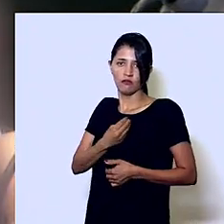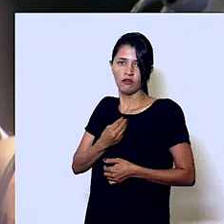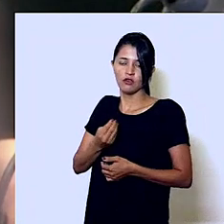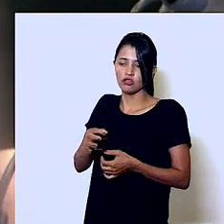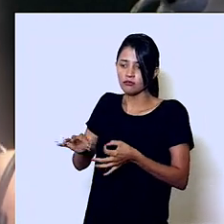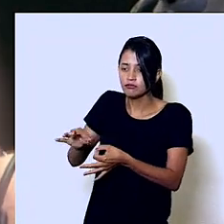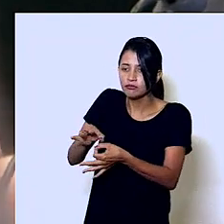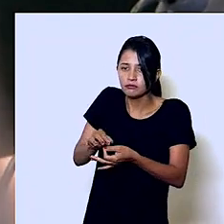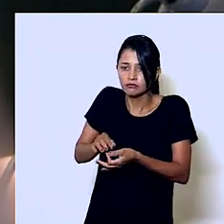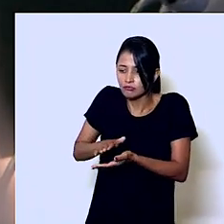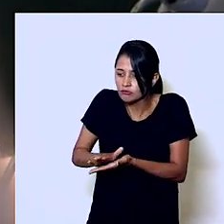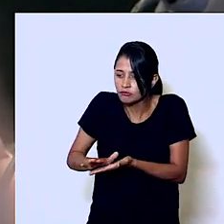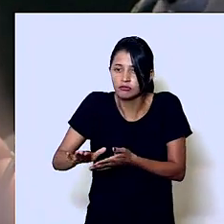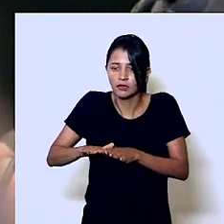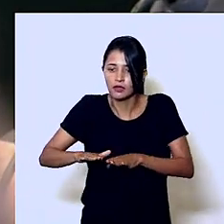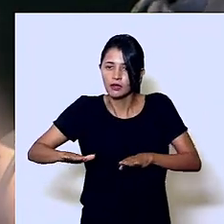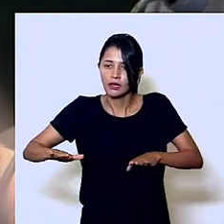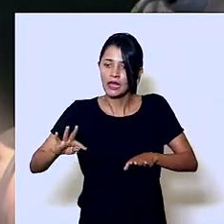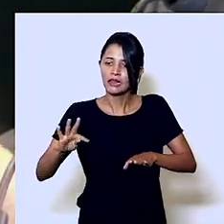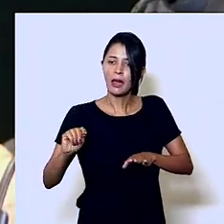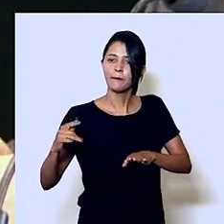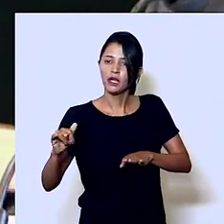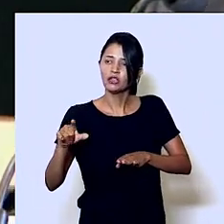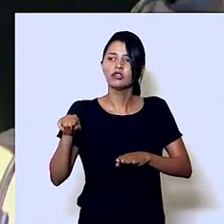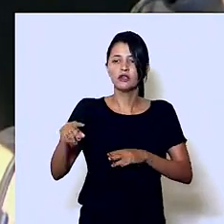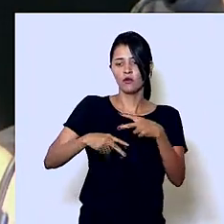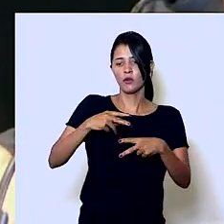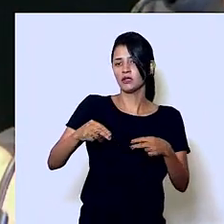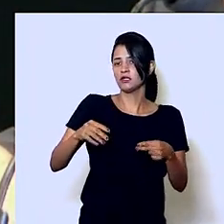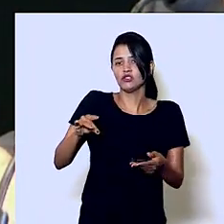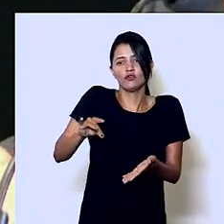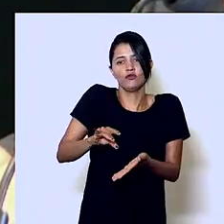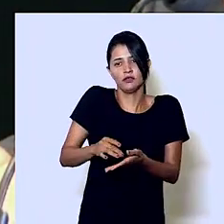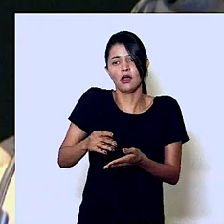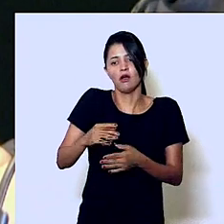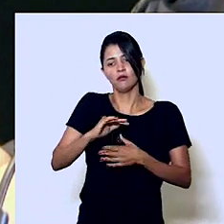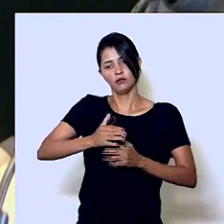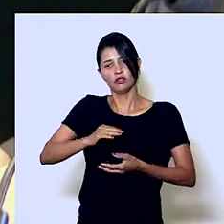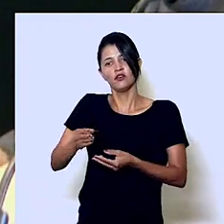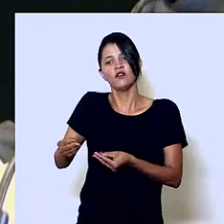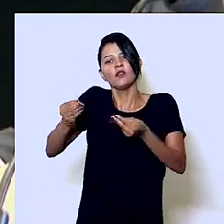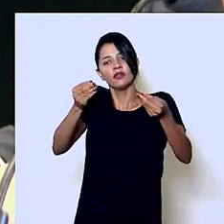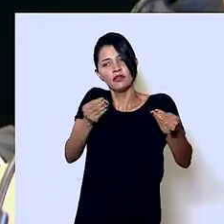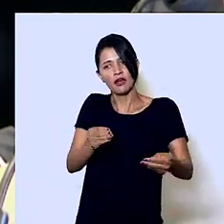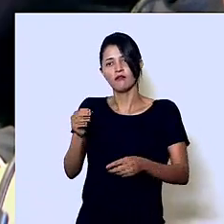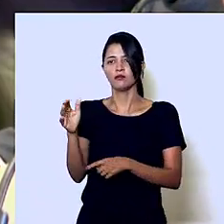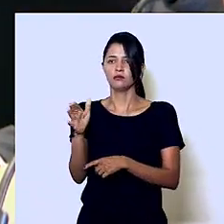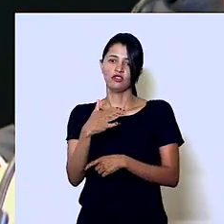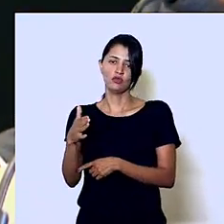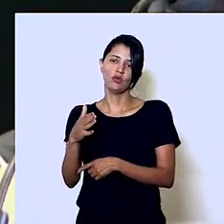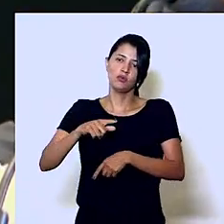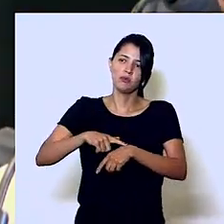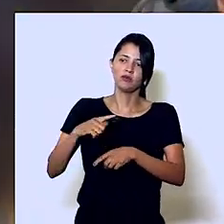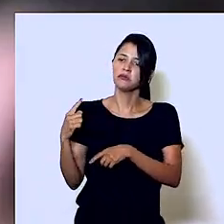que, aliás, se tornaram o presente oficial, digamos assim, que o Itamaraty dava aos embaixadores quando se despediam. Tinha já...